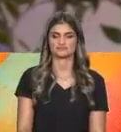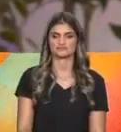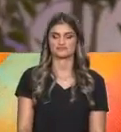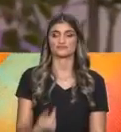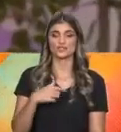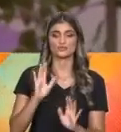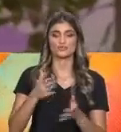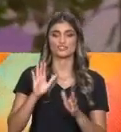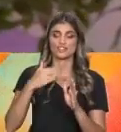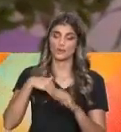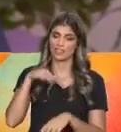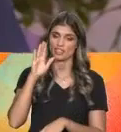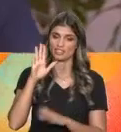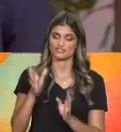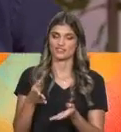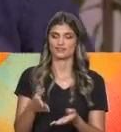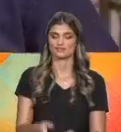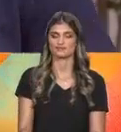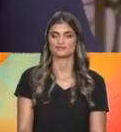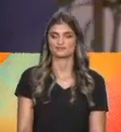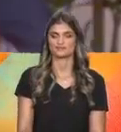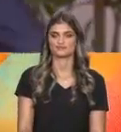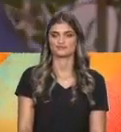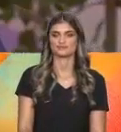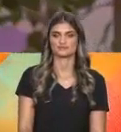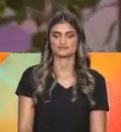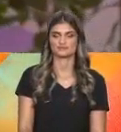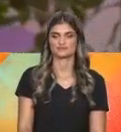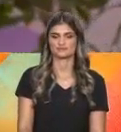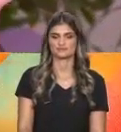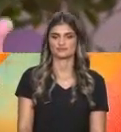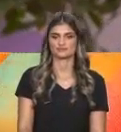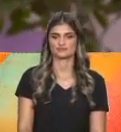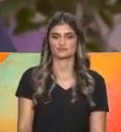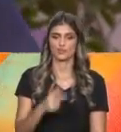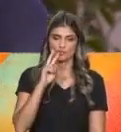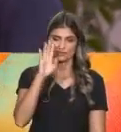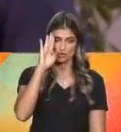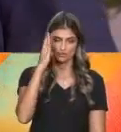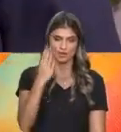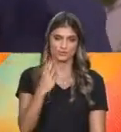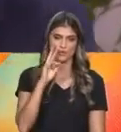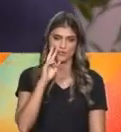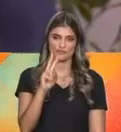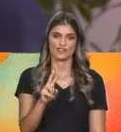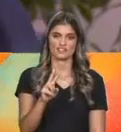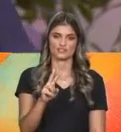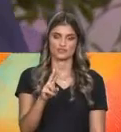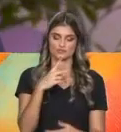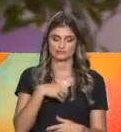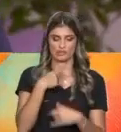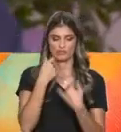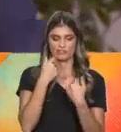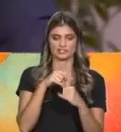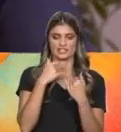Que já tenho alguma idade e tenho-me visto ao espelho, vejo que tenho